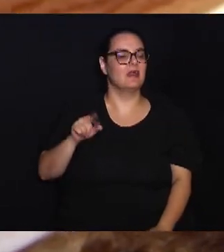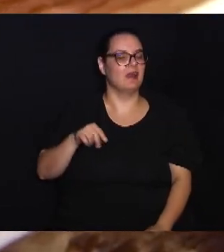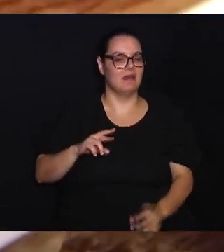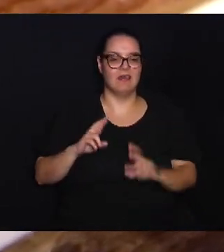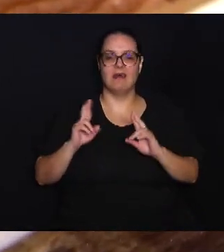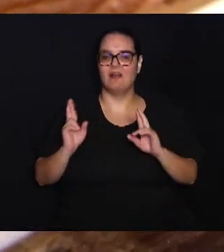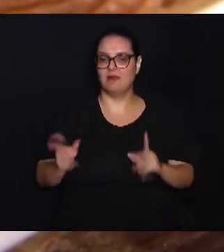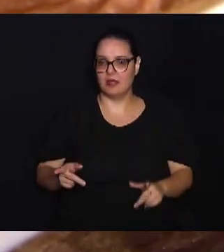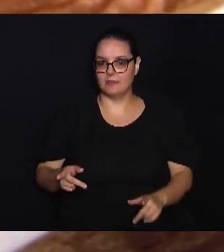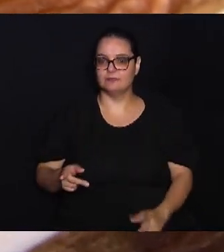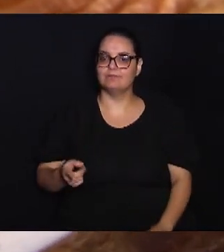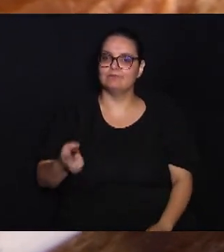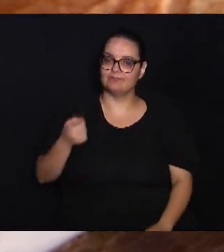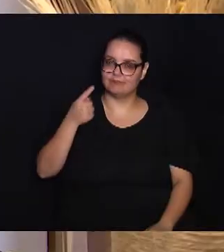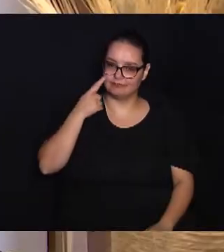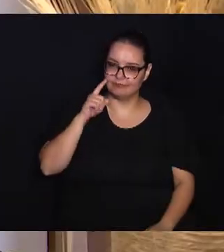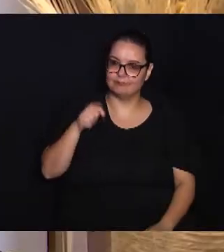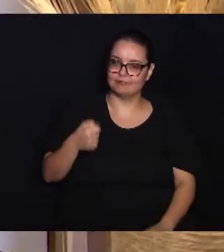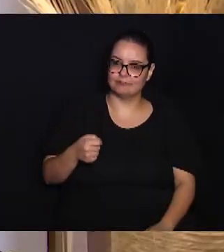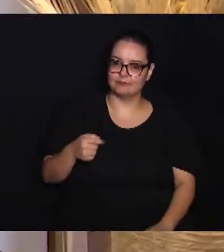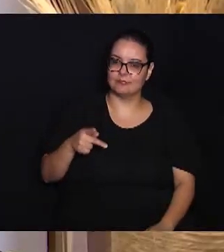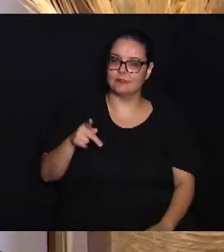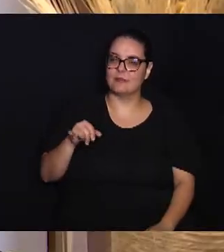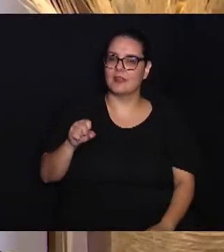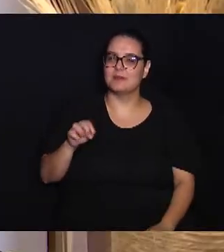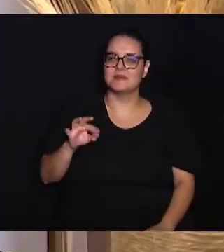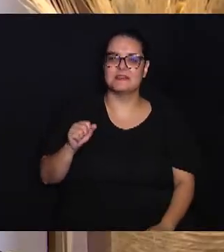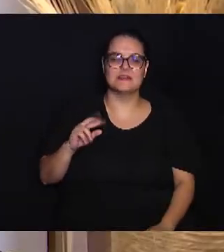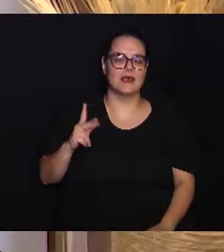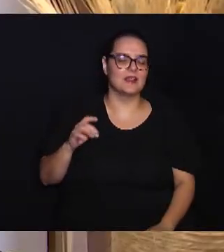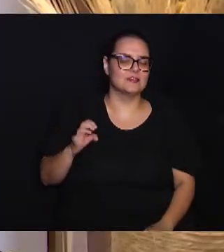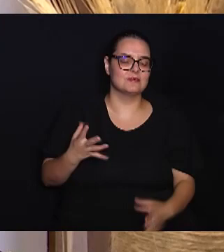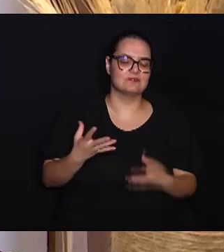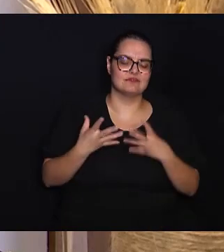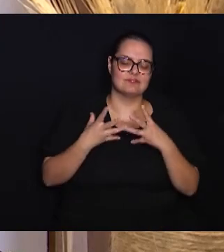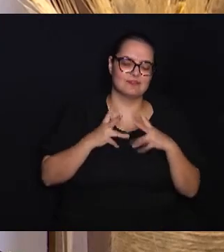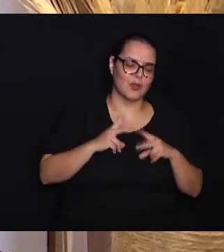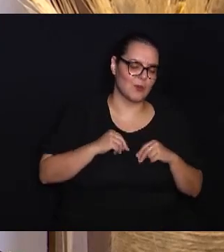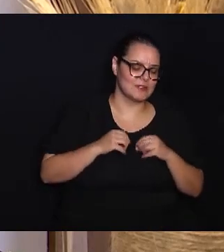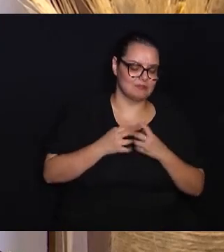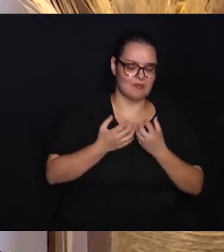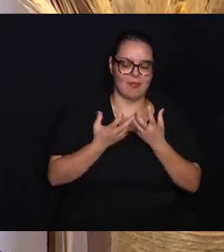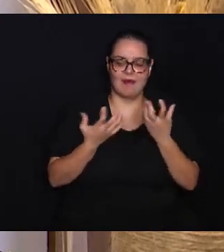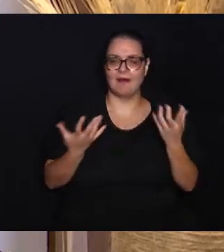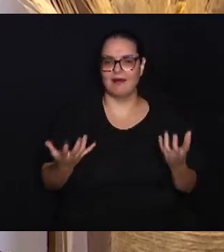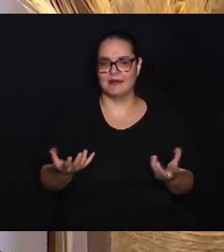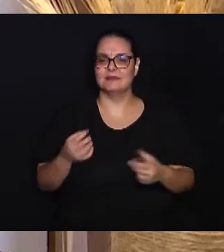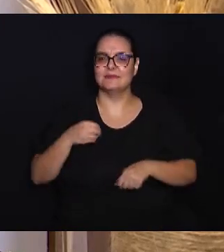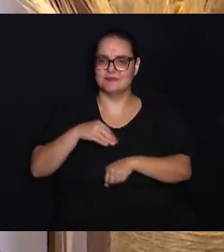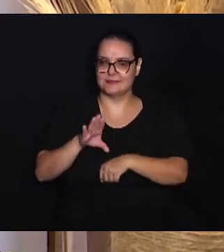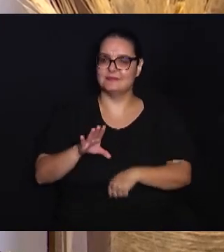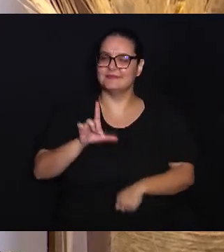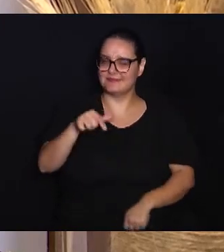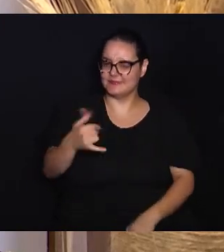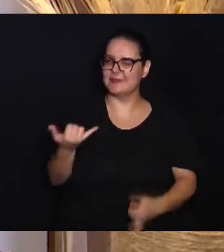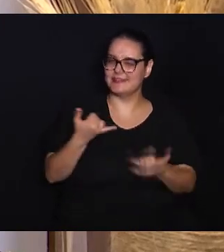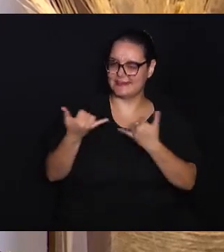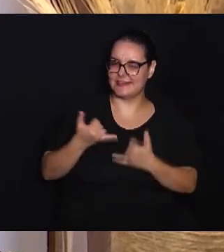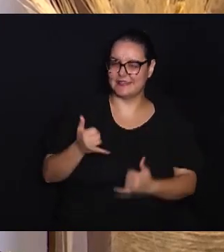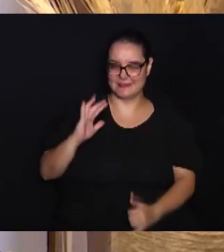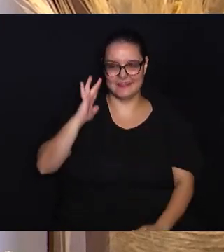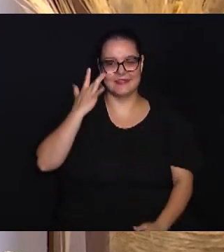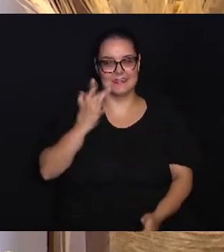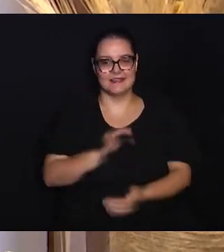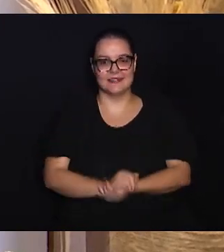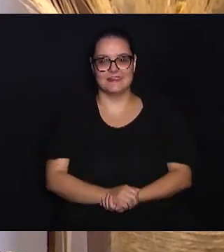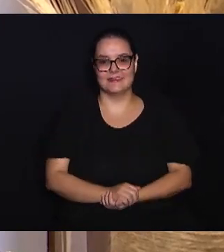diferenciado E por sinal gente fica a dica de pistar não é aquela coisa que transborda gente fica a dica depois vocês me falam o que